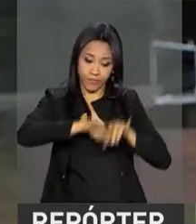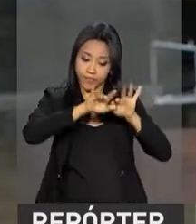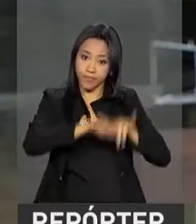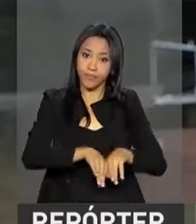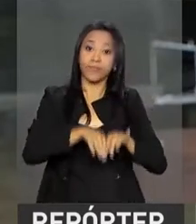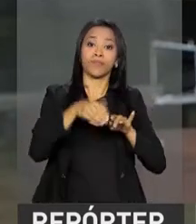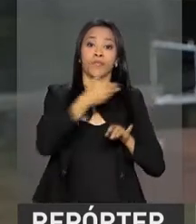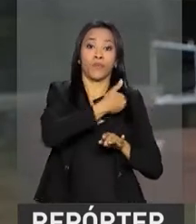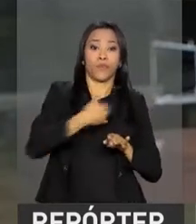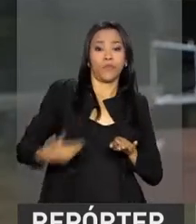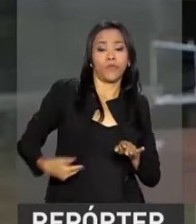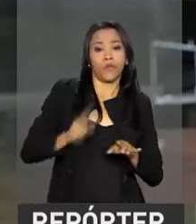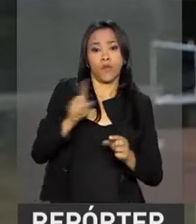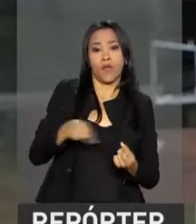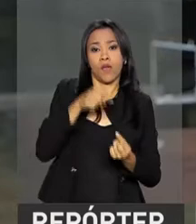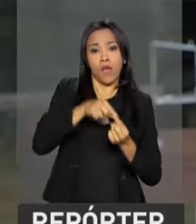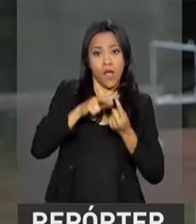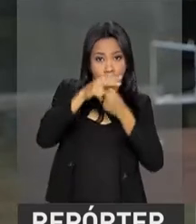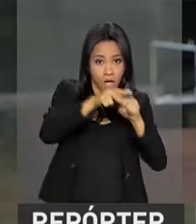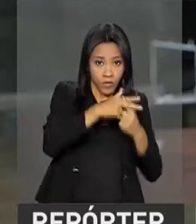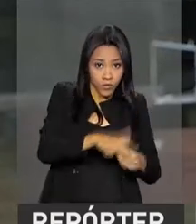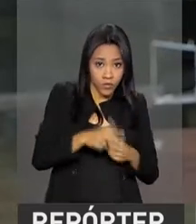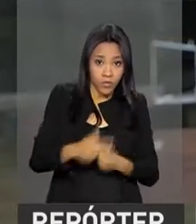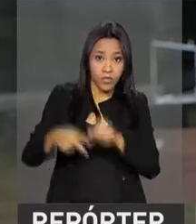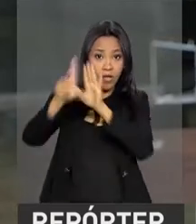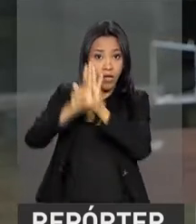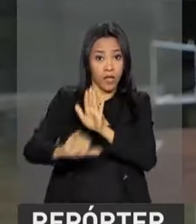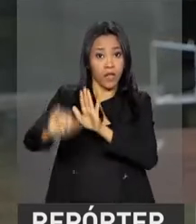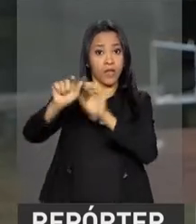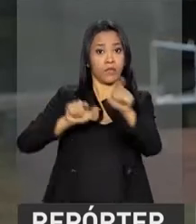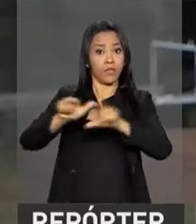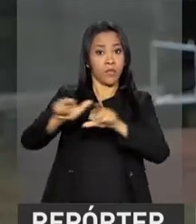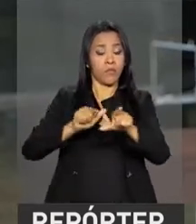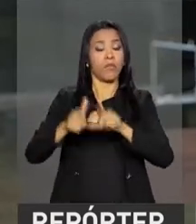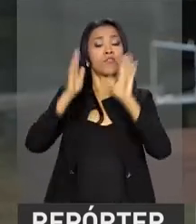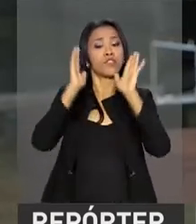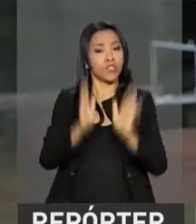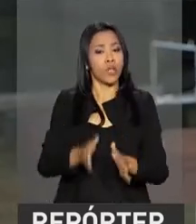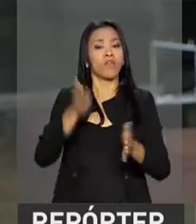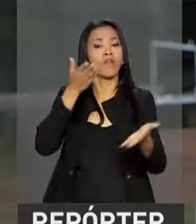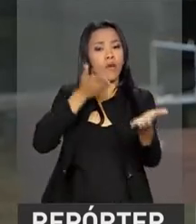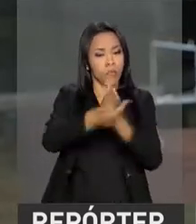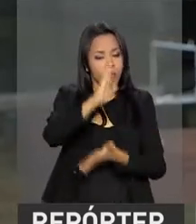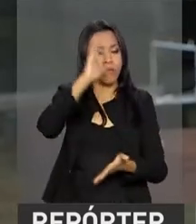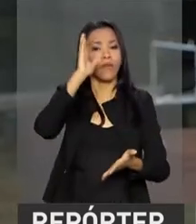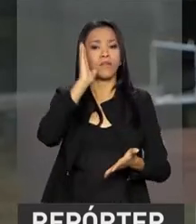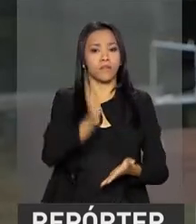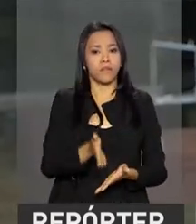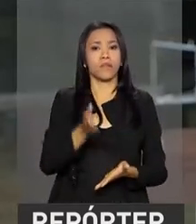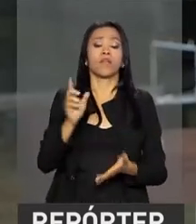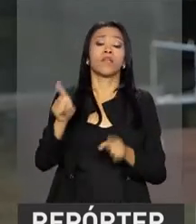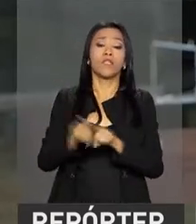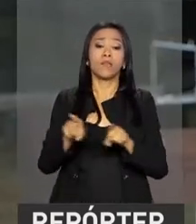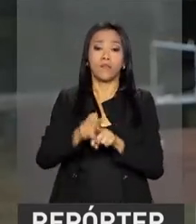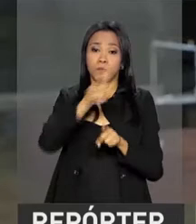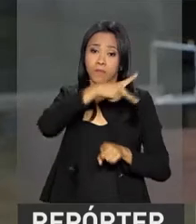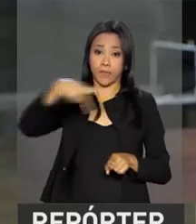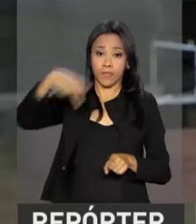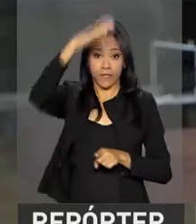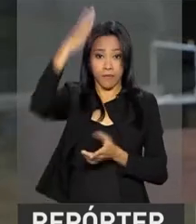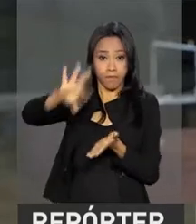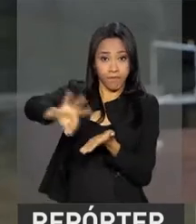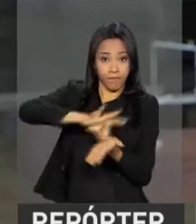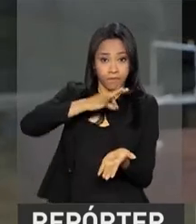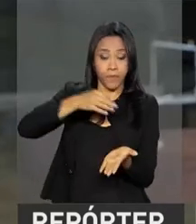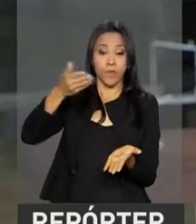para ajustar a modernização da legislação trabalhista que foi aprovada pelo Congresso Nacional e sancionada pelo presidente Michel Temer em